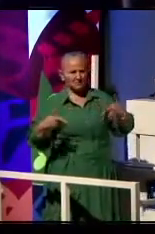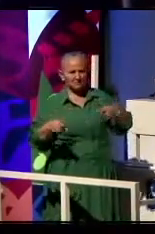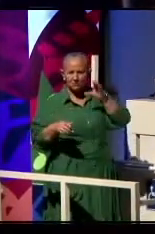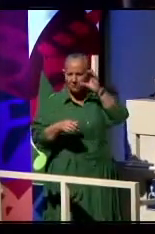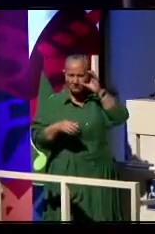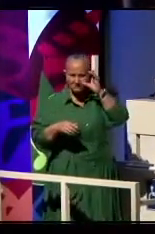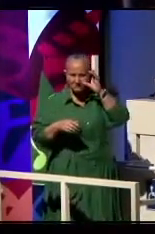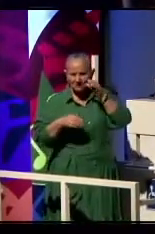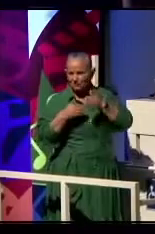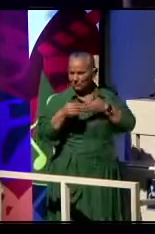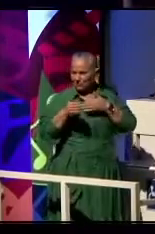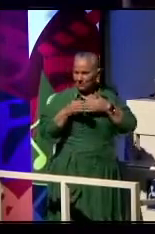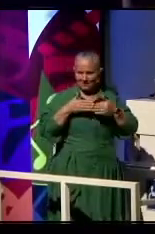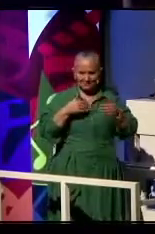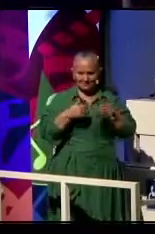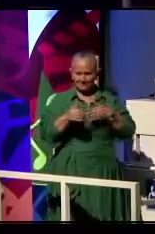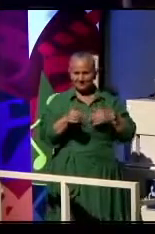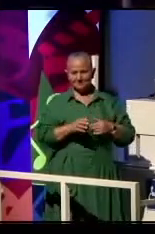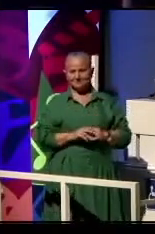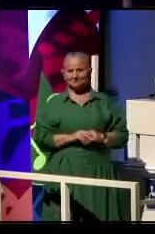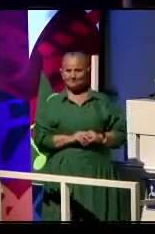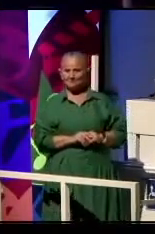Então, perguntas.